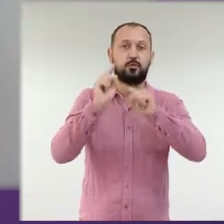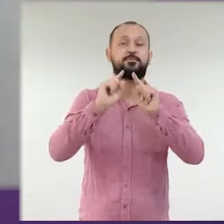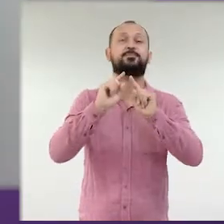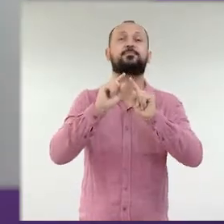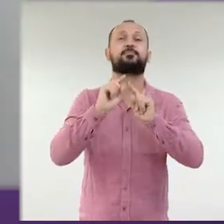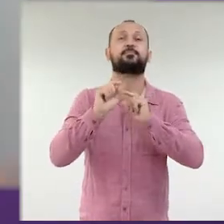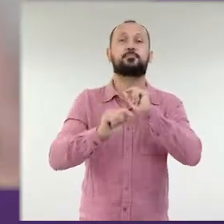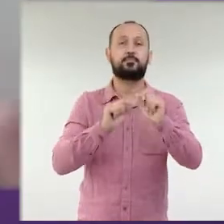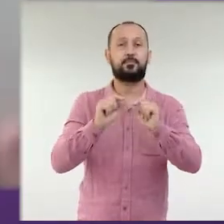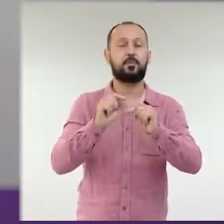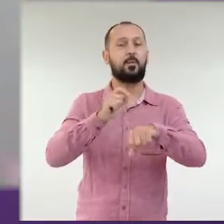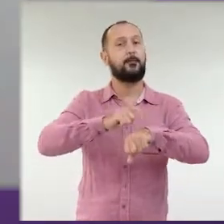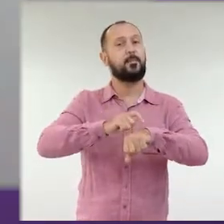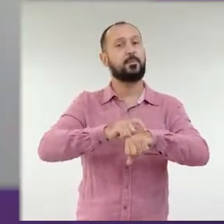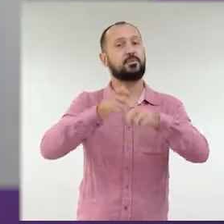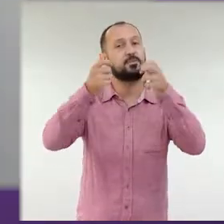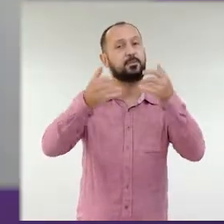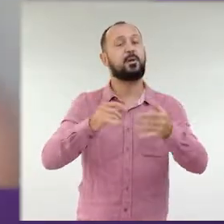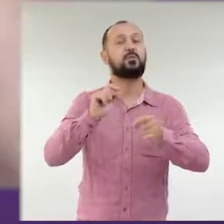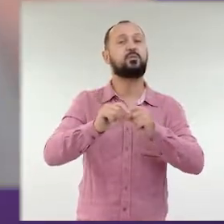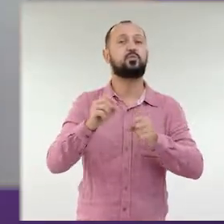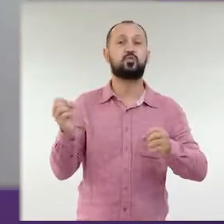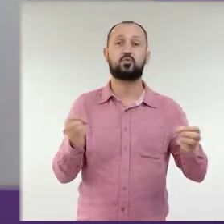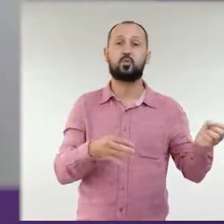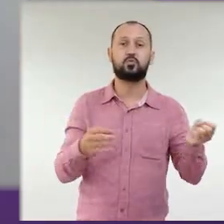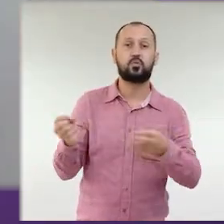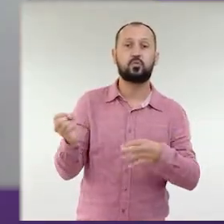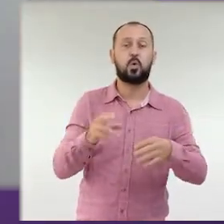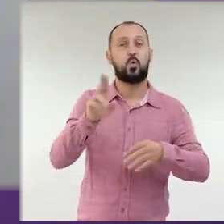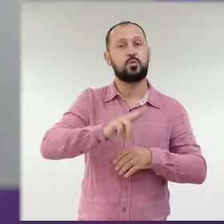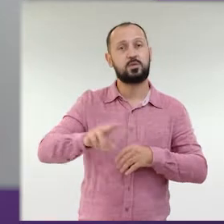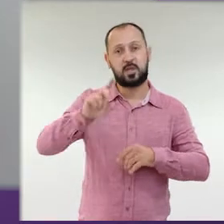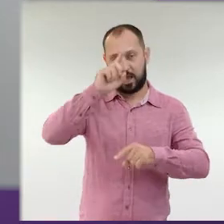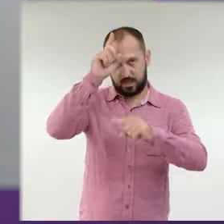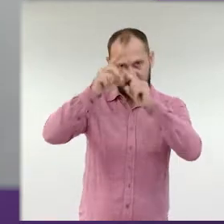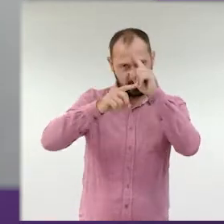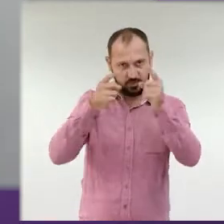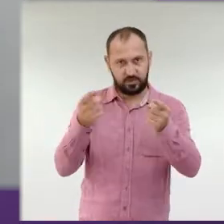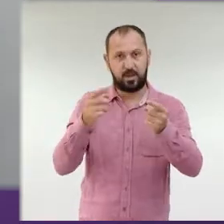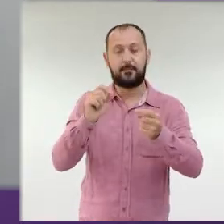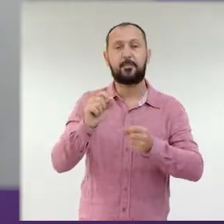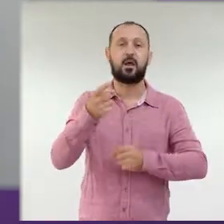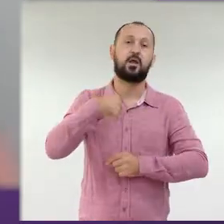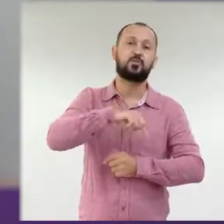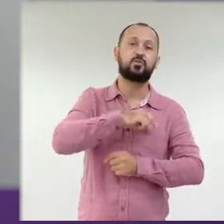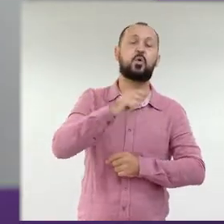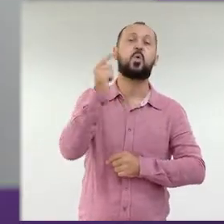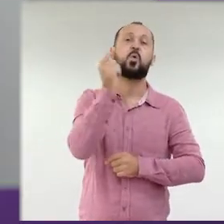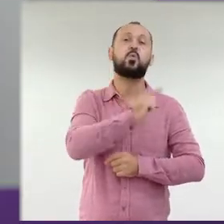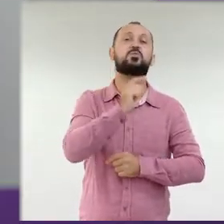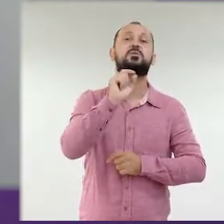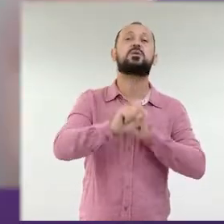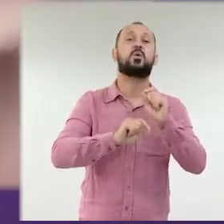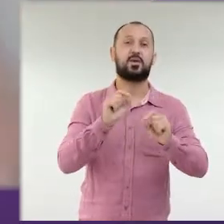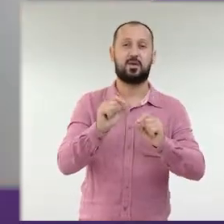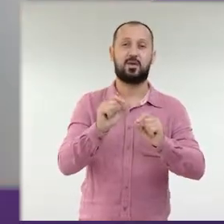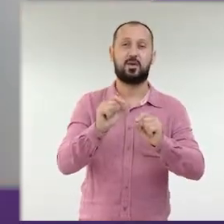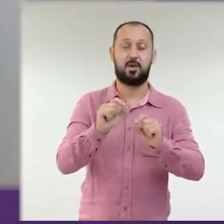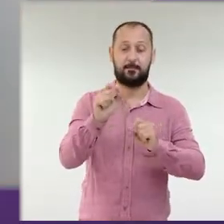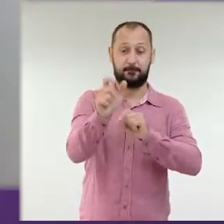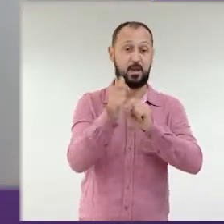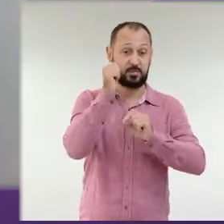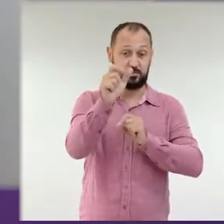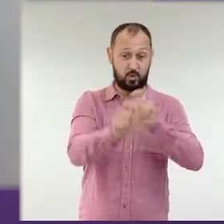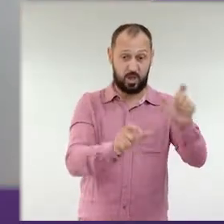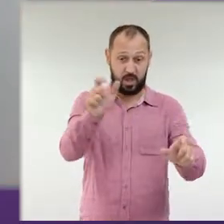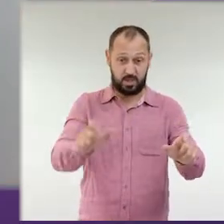digamos assim, quando falamos das inovações, usando a criatividade para que a gente consiga levar até as